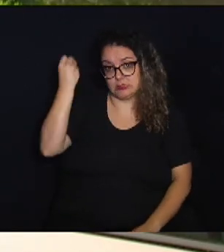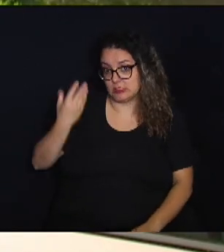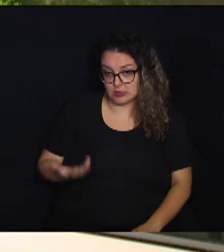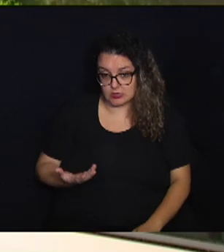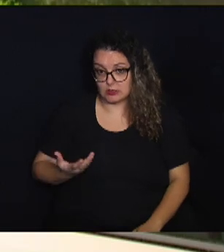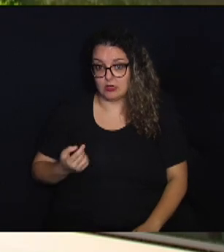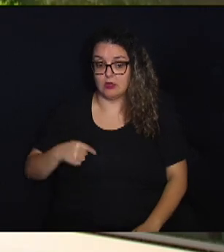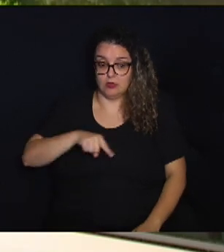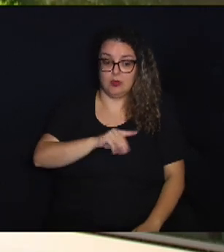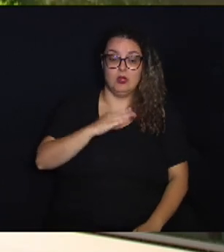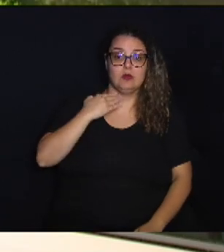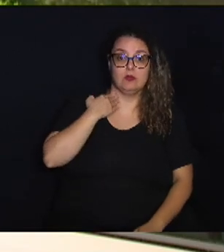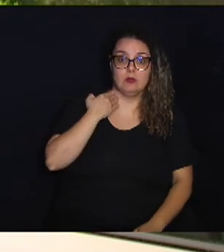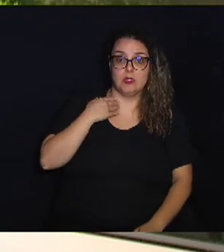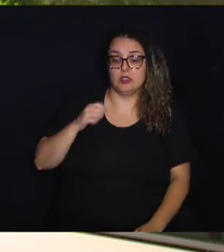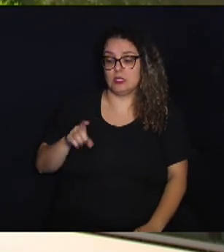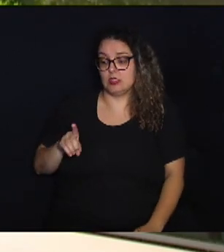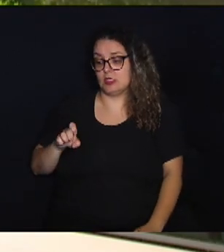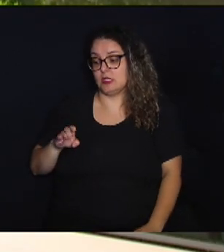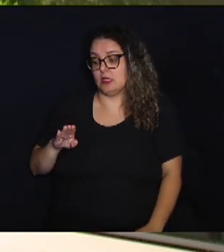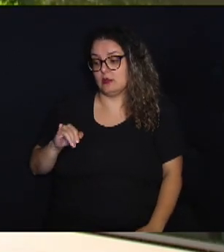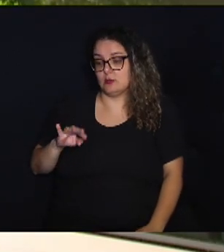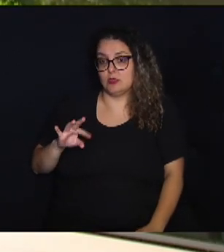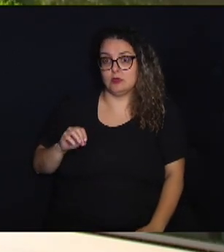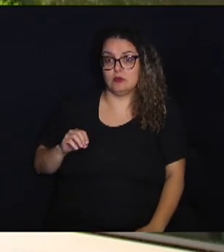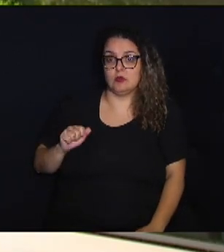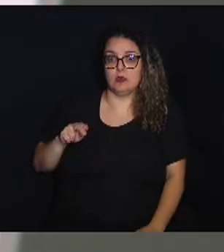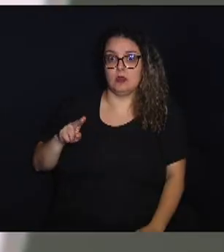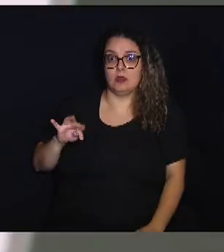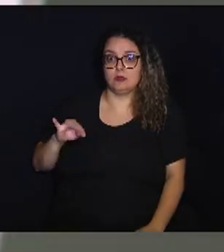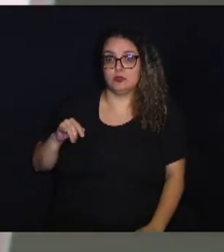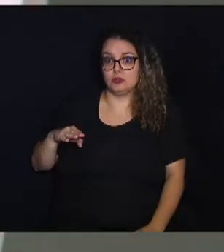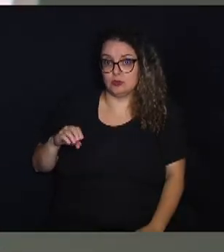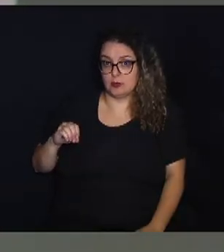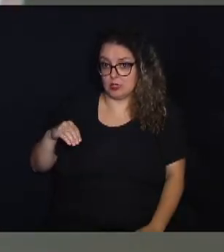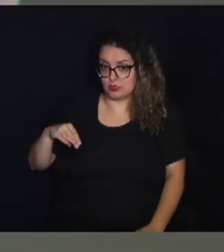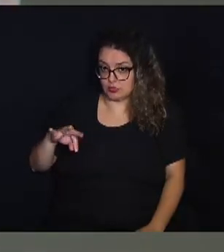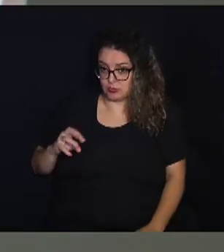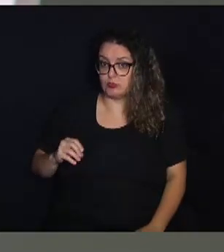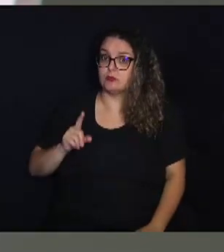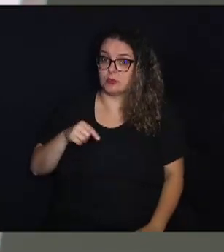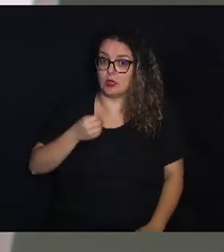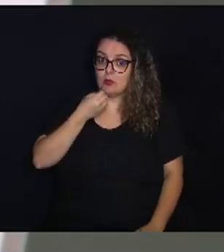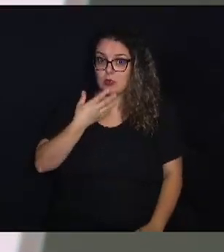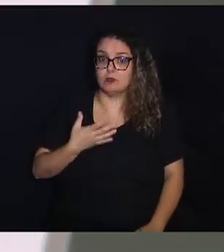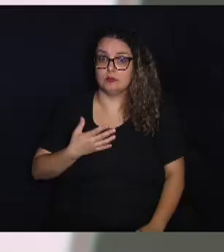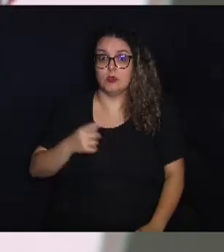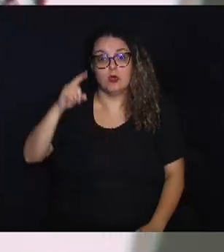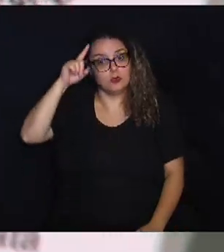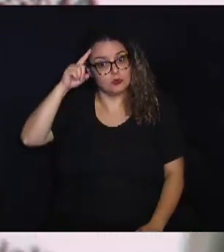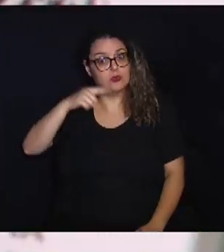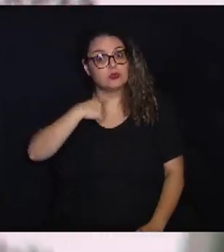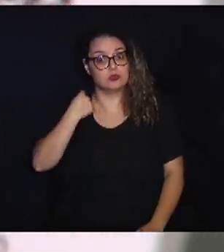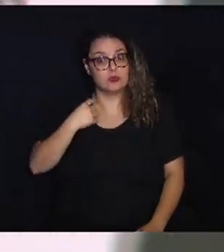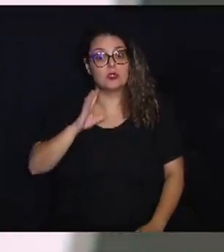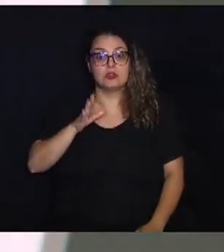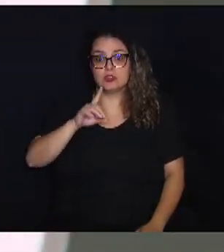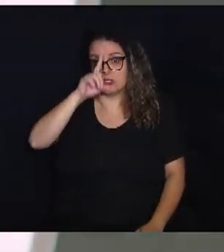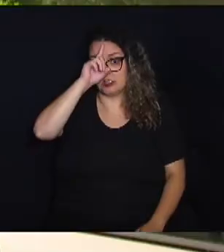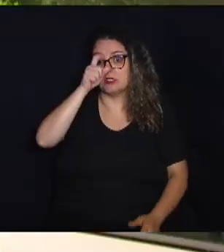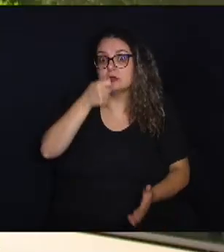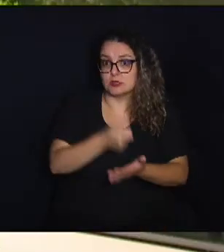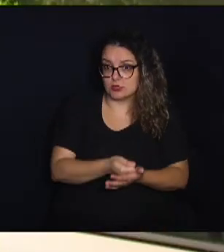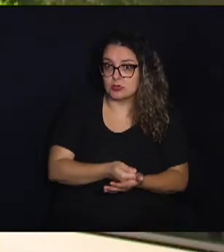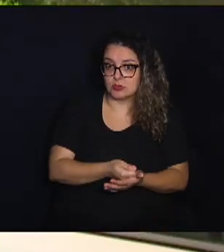coloque em débito automático, que também é muito funcional. As datas de vencimento também já foram